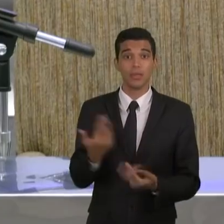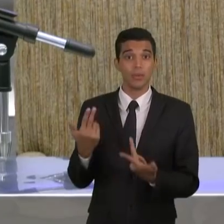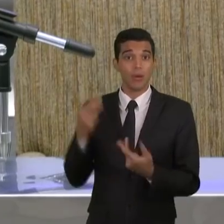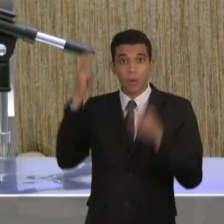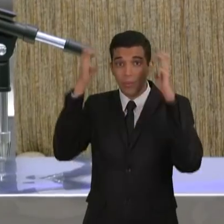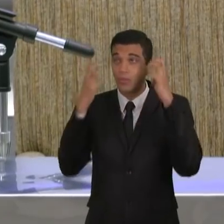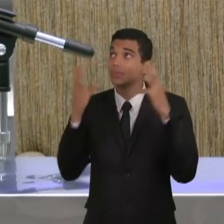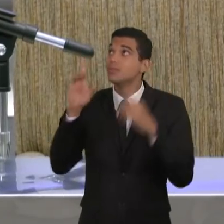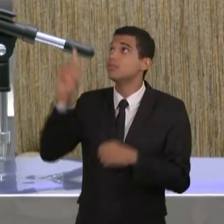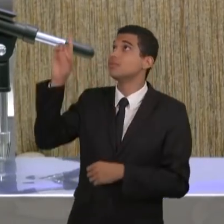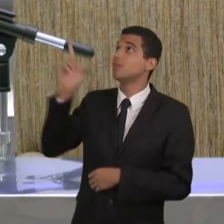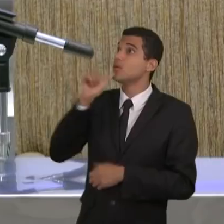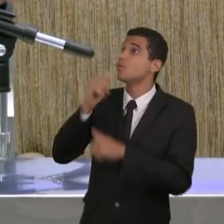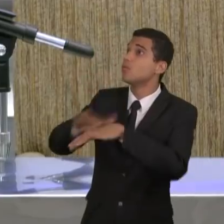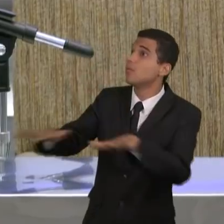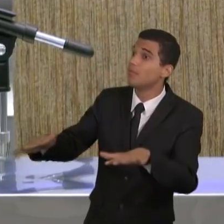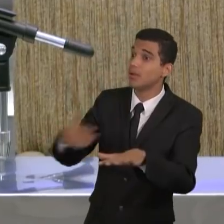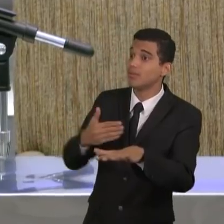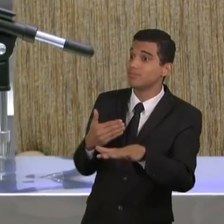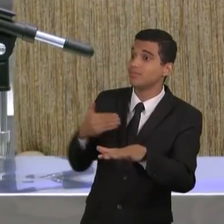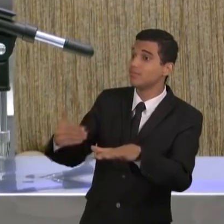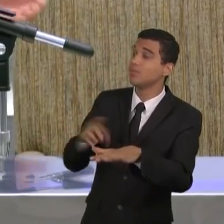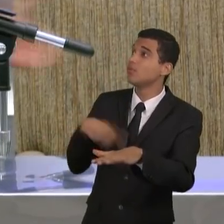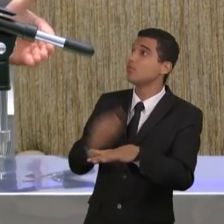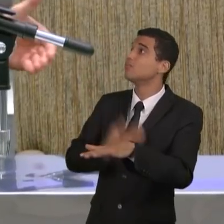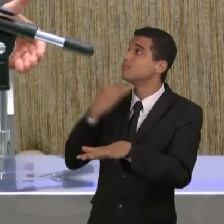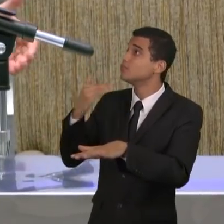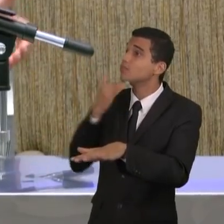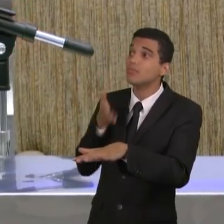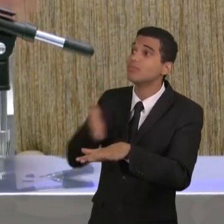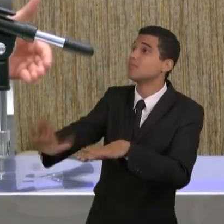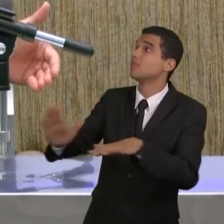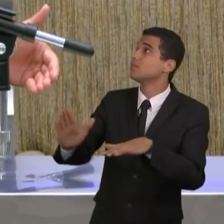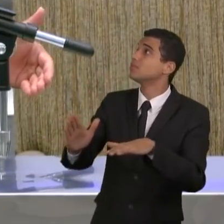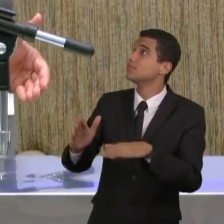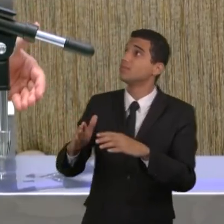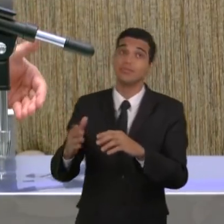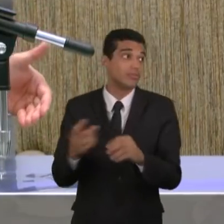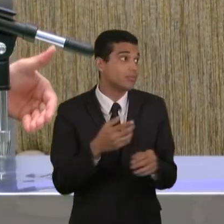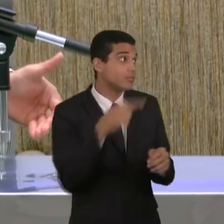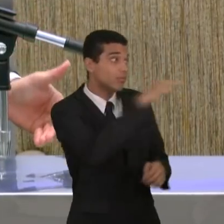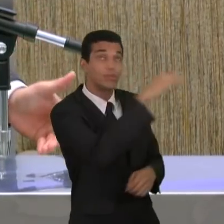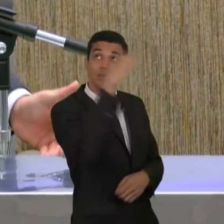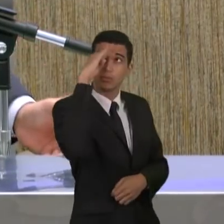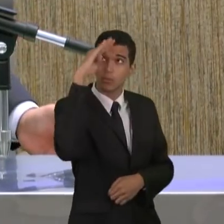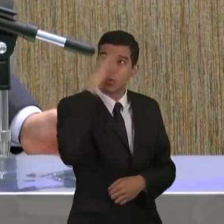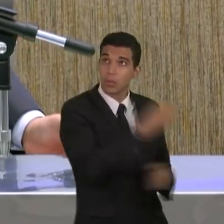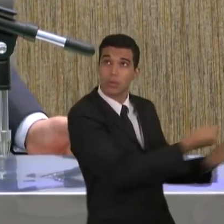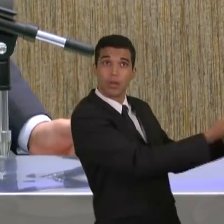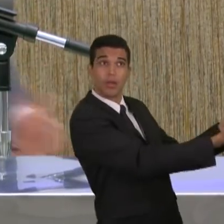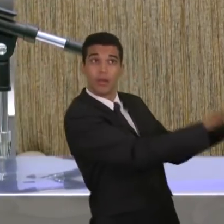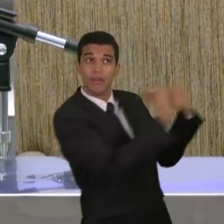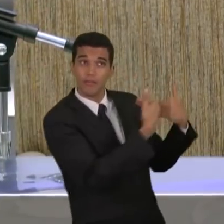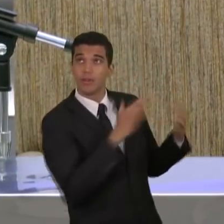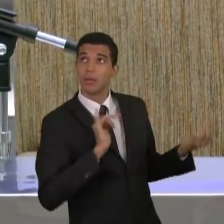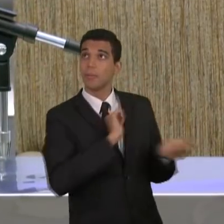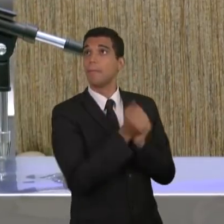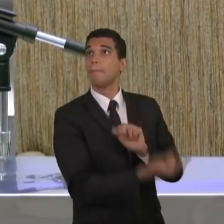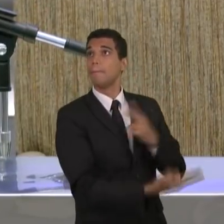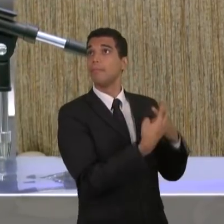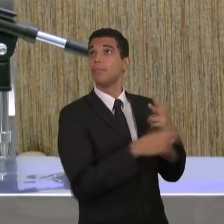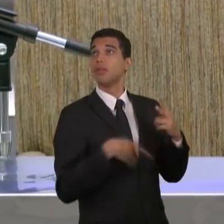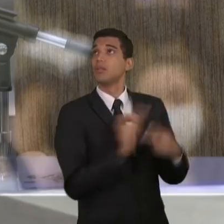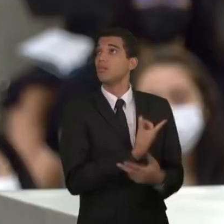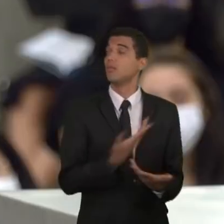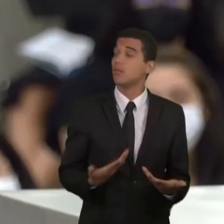e na frente tem um Maio numa encruzilhada tô parado tô travado não tem como seguir adiante o que Deus